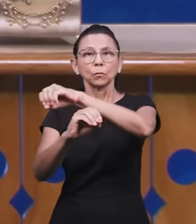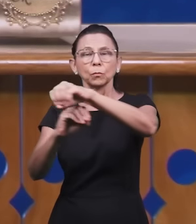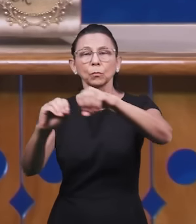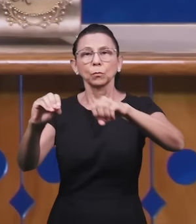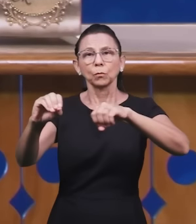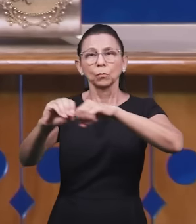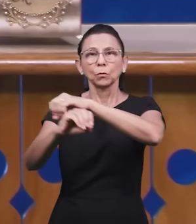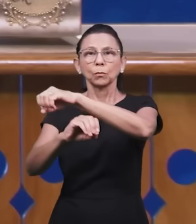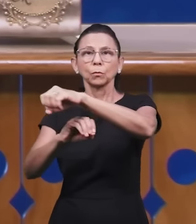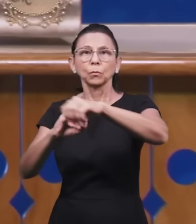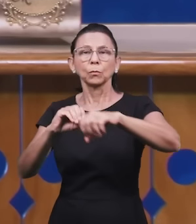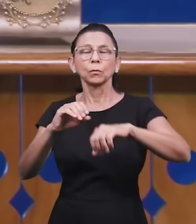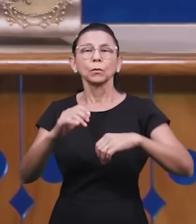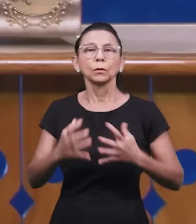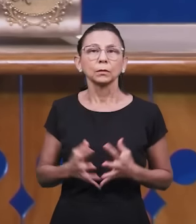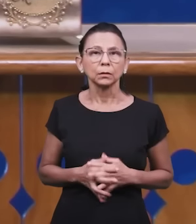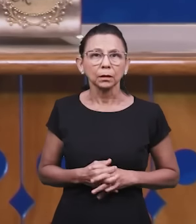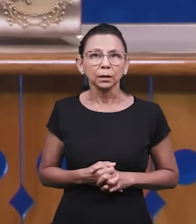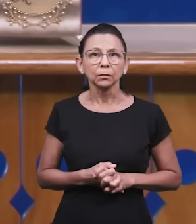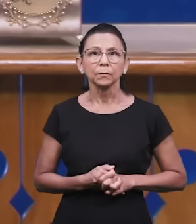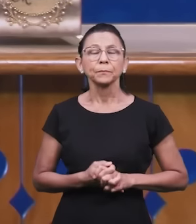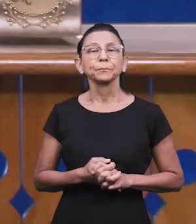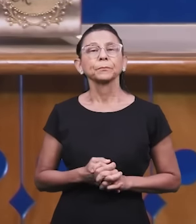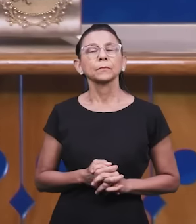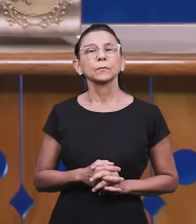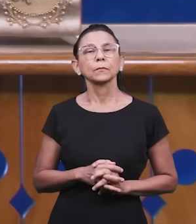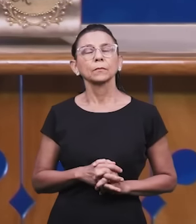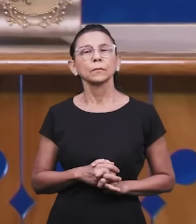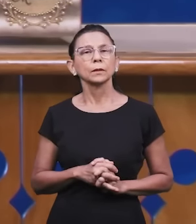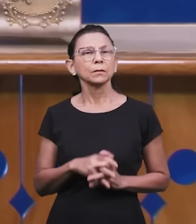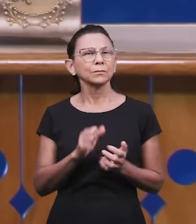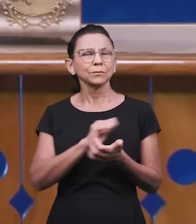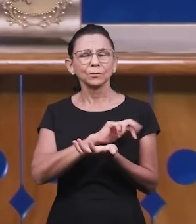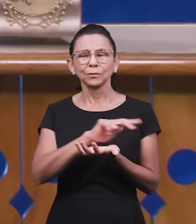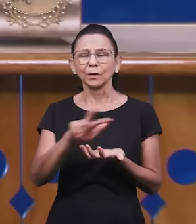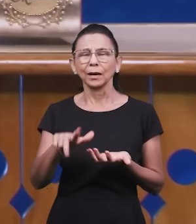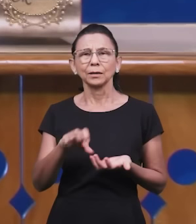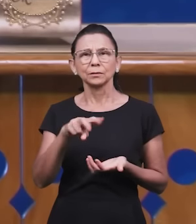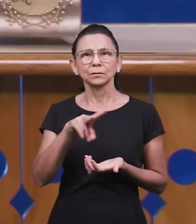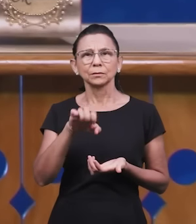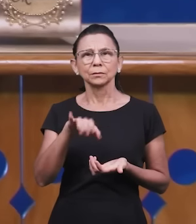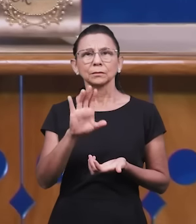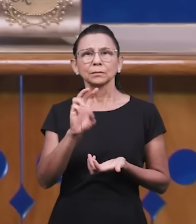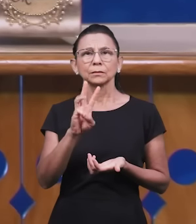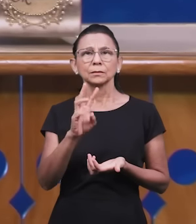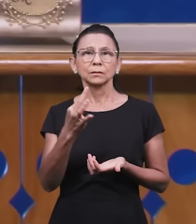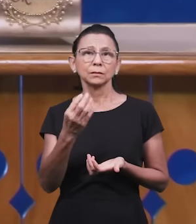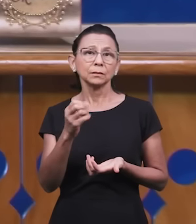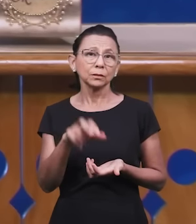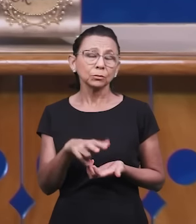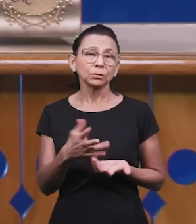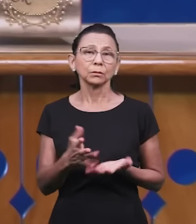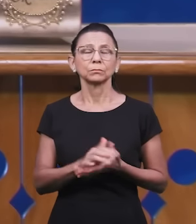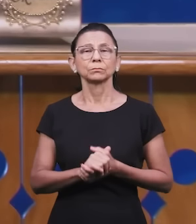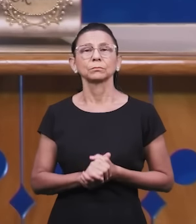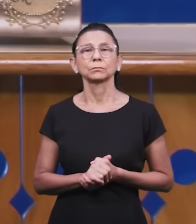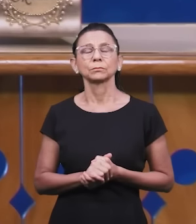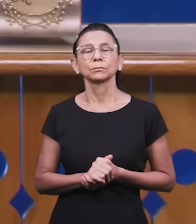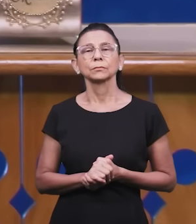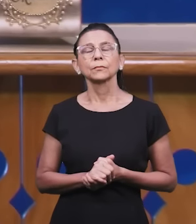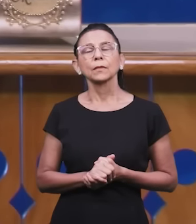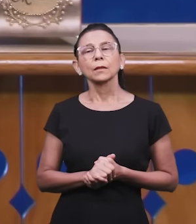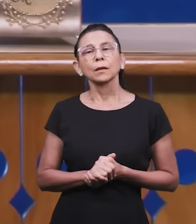Galileu, Tycho Brahe, foram outros, Kepler, Newton. Então foram homens extraordinários, mas homens